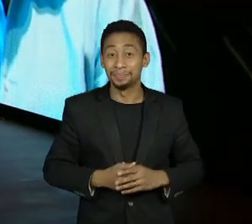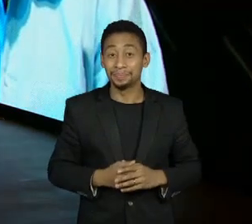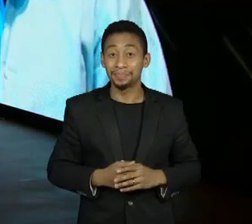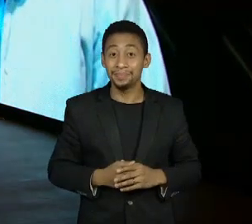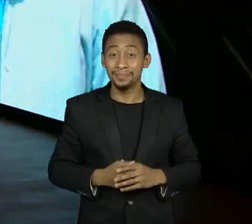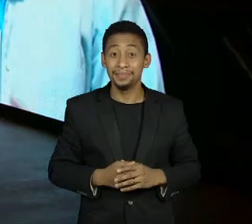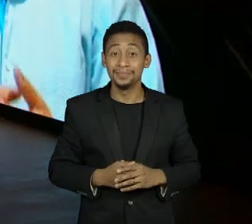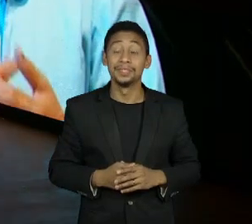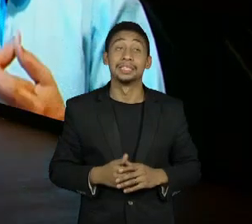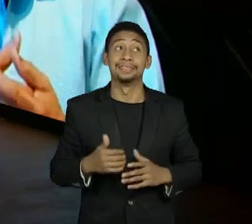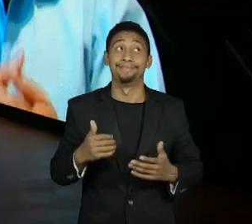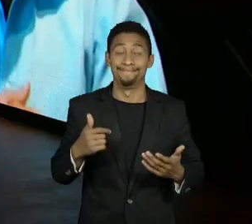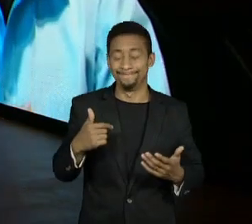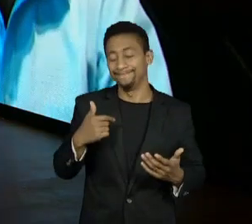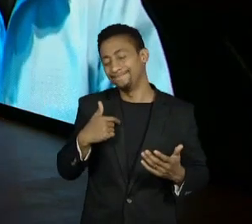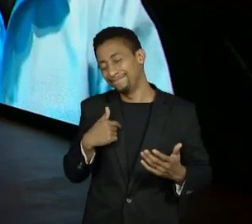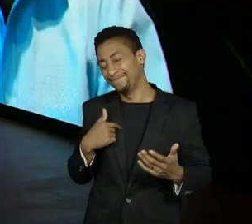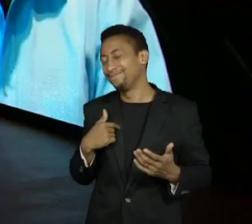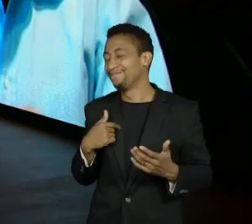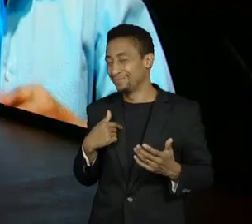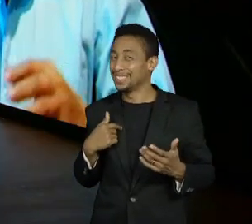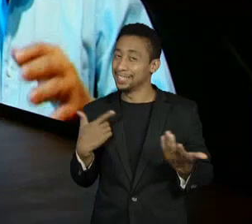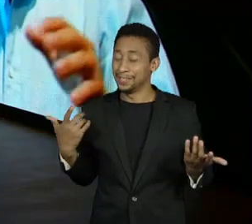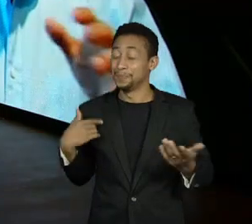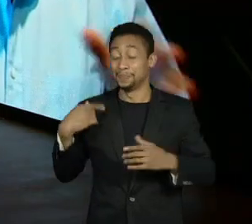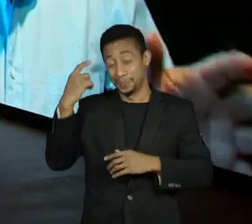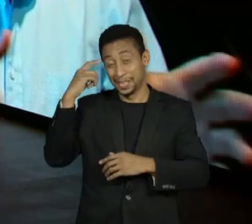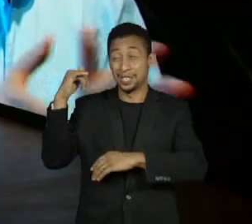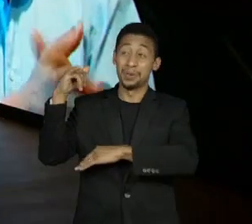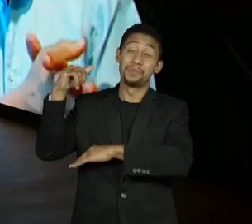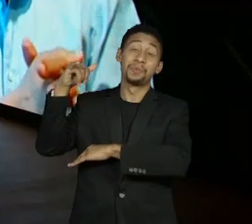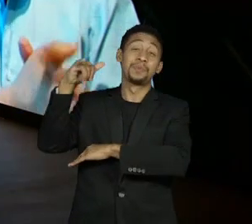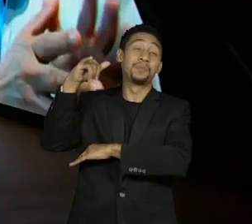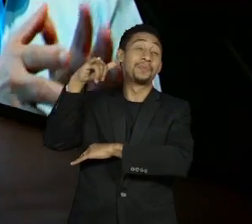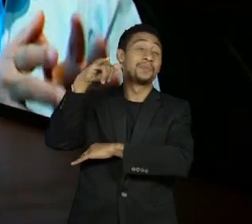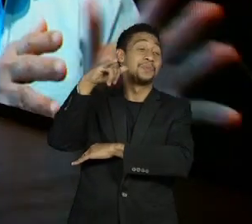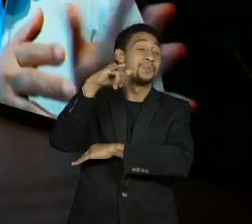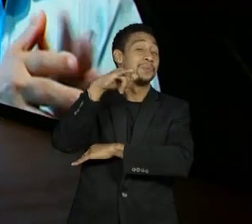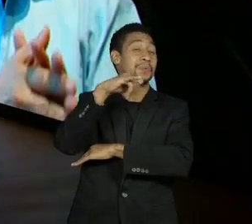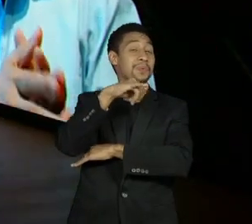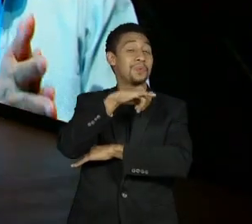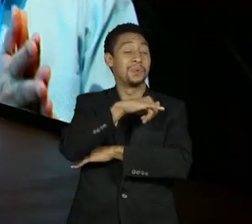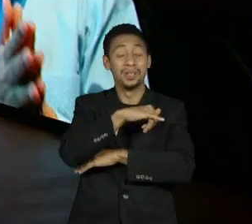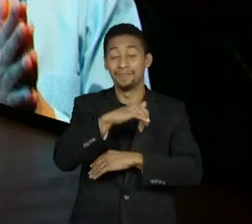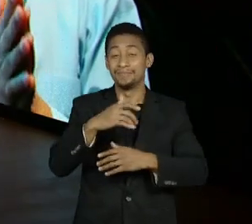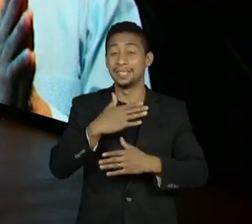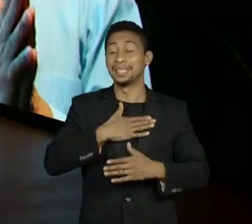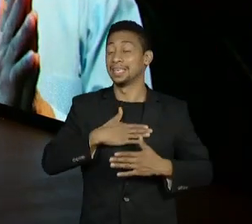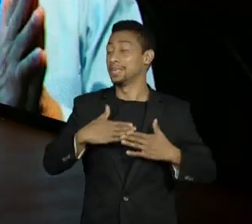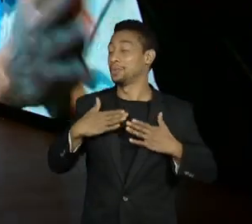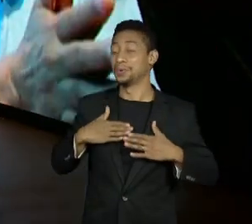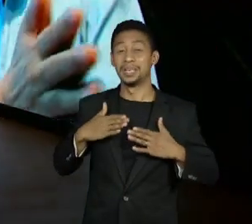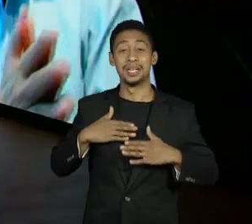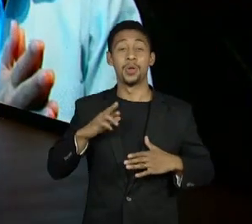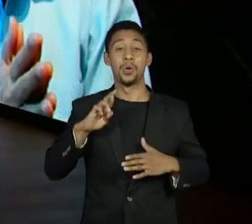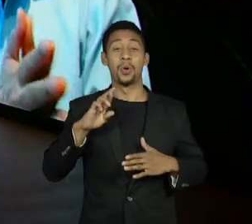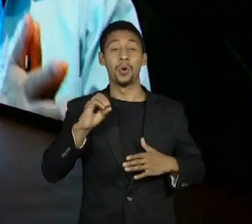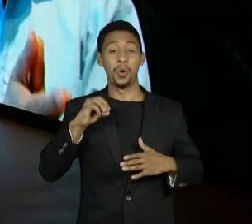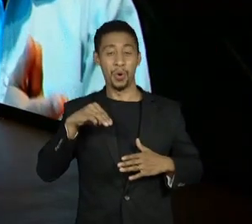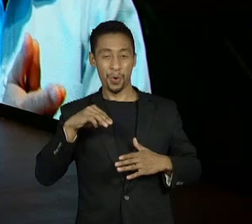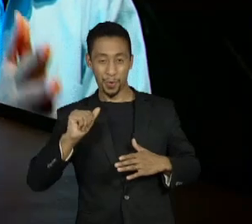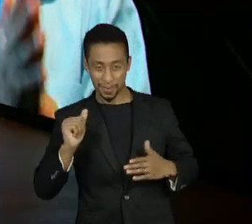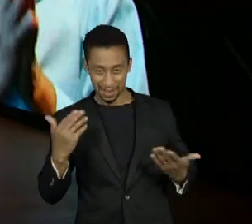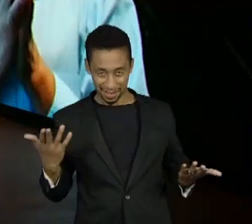Bem, estava eu tranquilamente no meu voo, Roma, Rio de Janeiro naquele tempo, e na minha frente